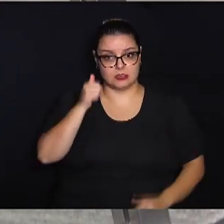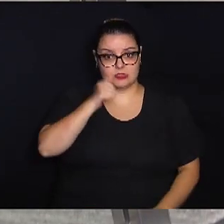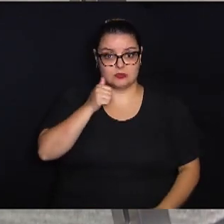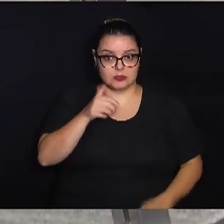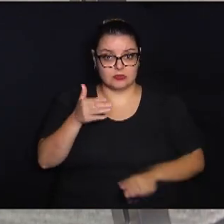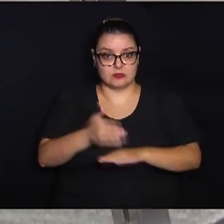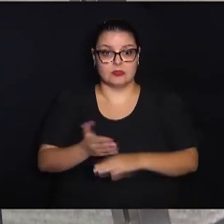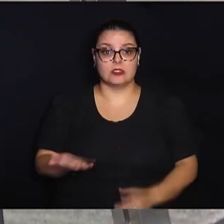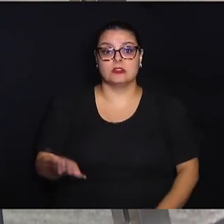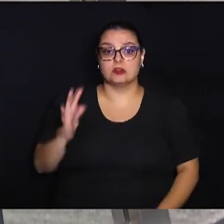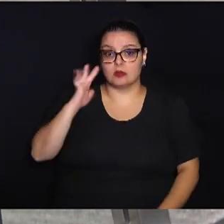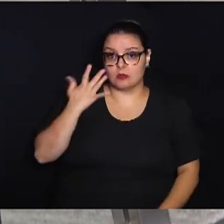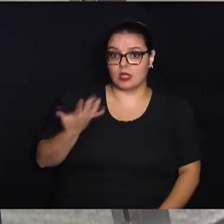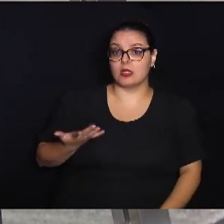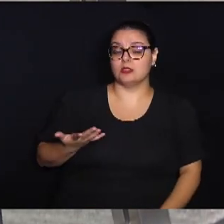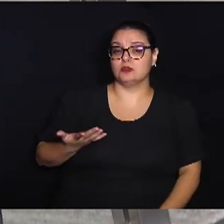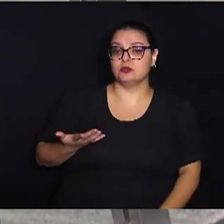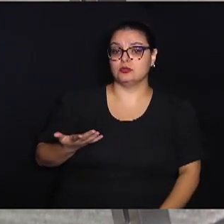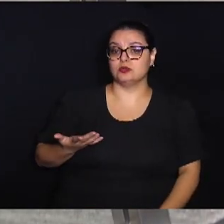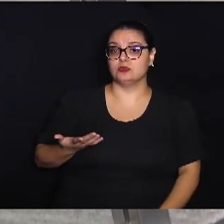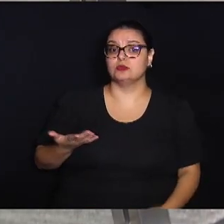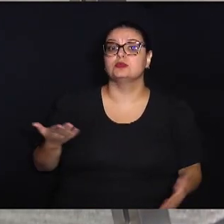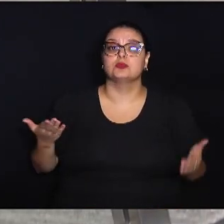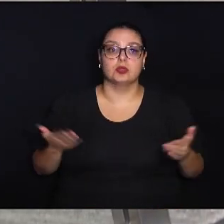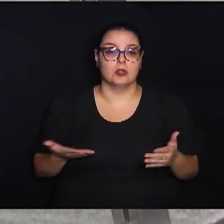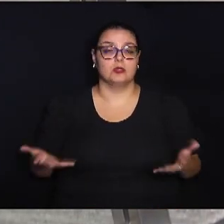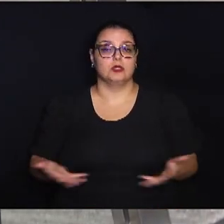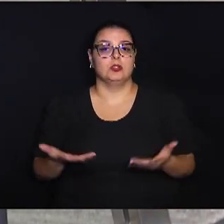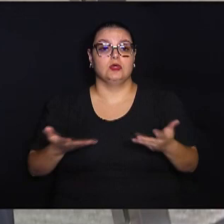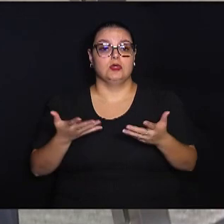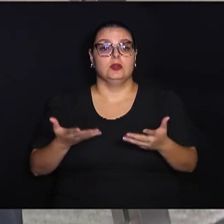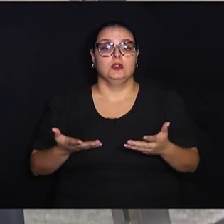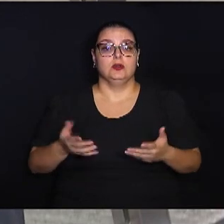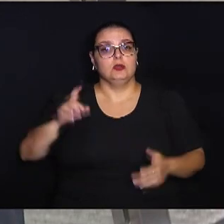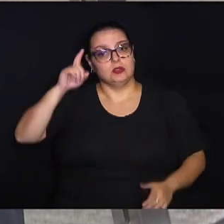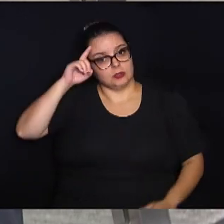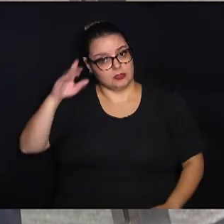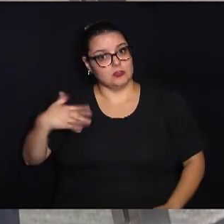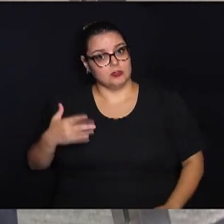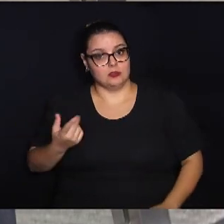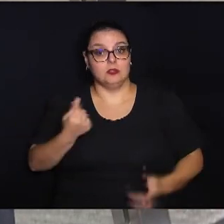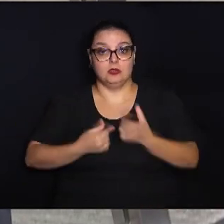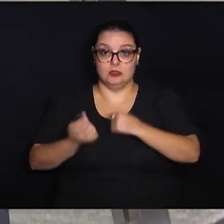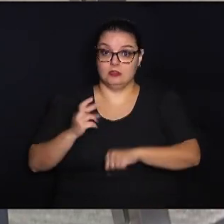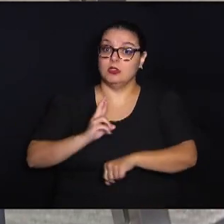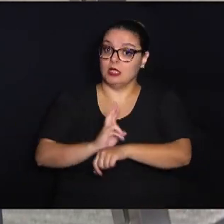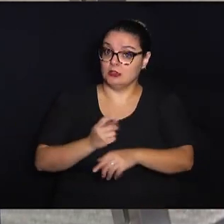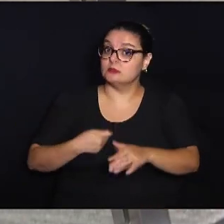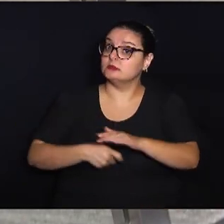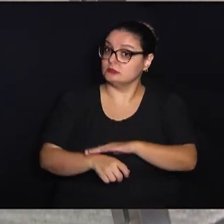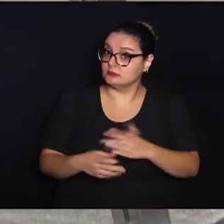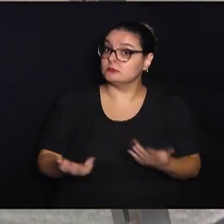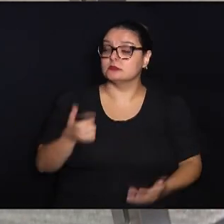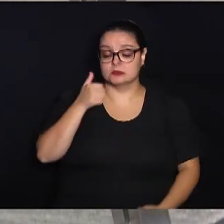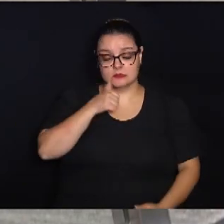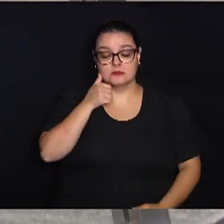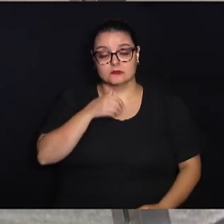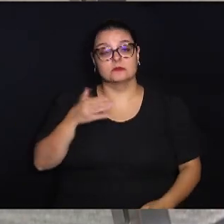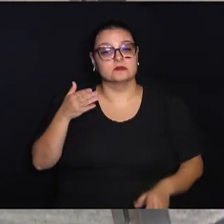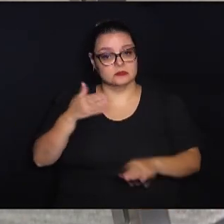eu acho que hoje esse incentivo a gente tem que colocar e também tem que trazer recurso para que realmente essas mulheres